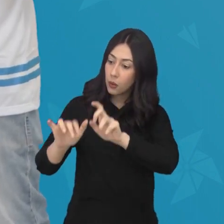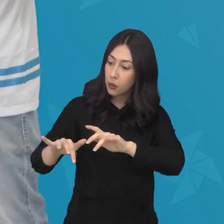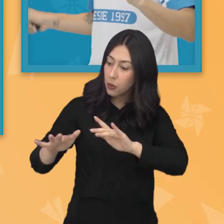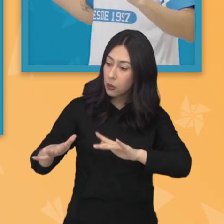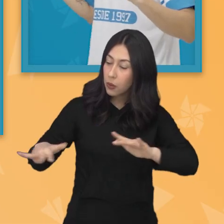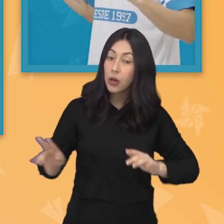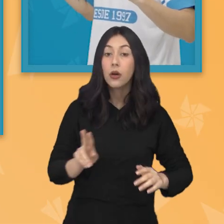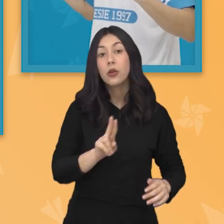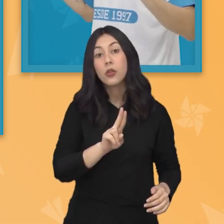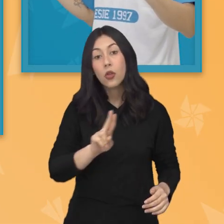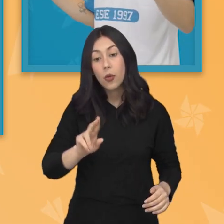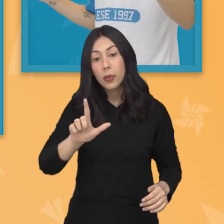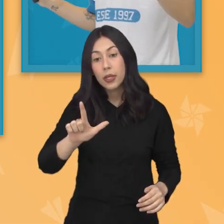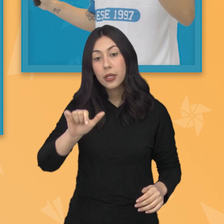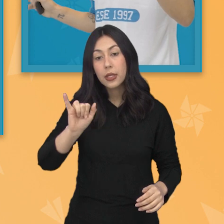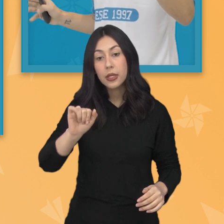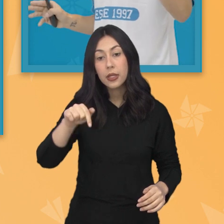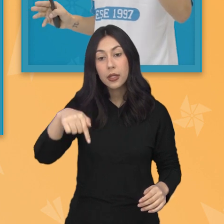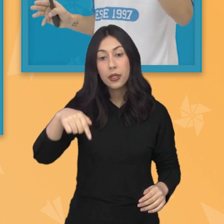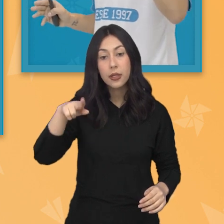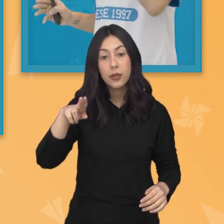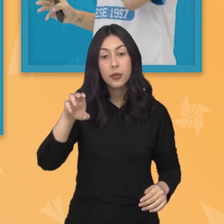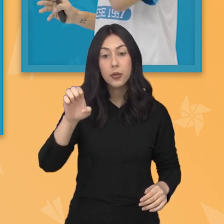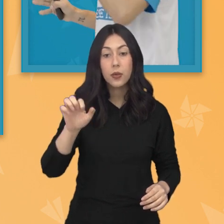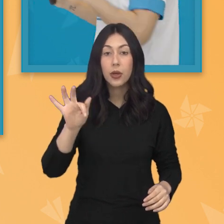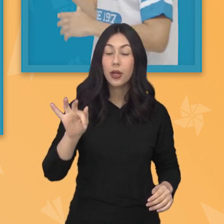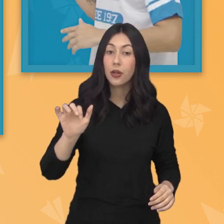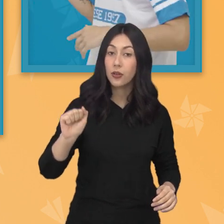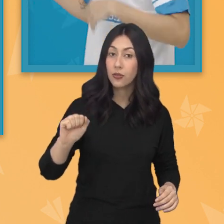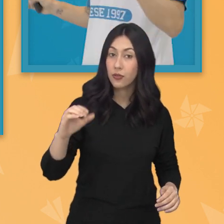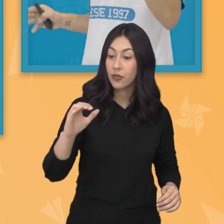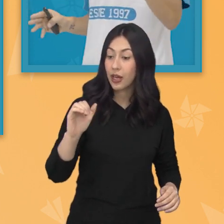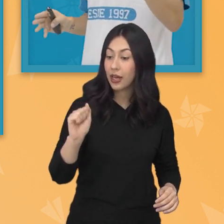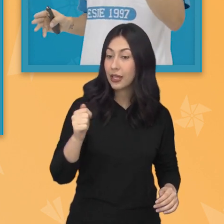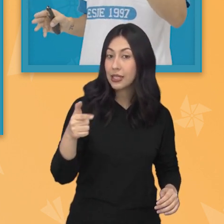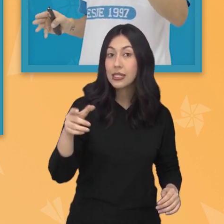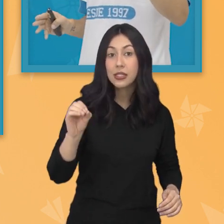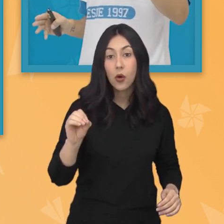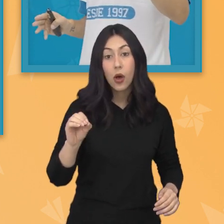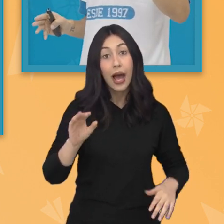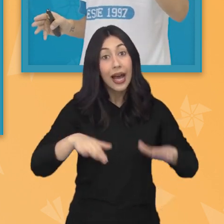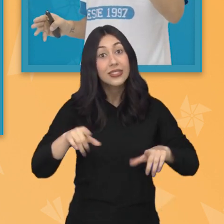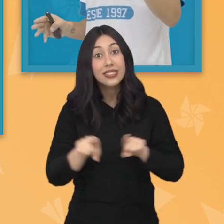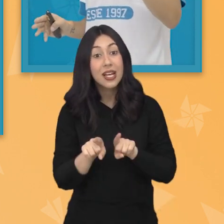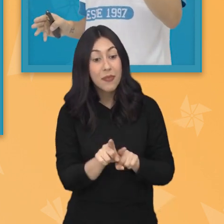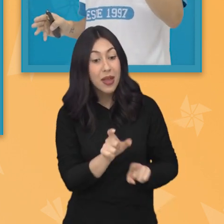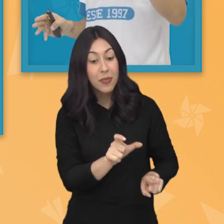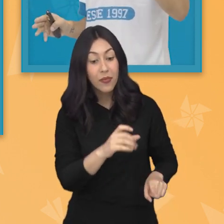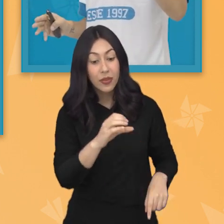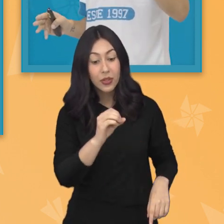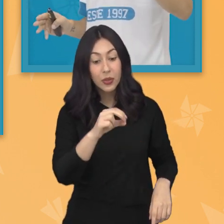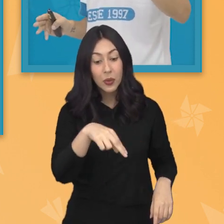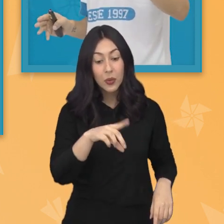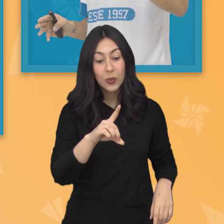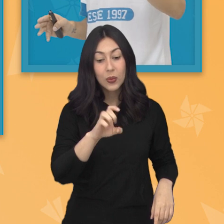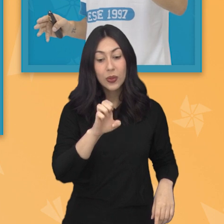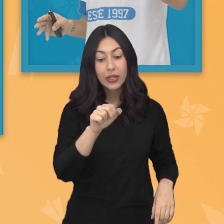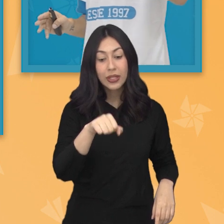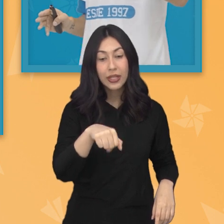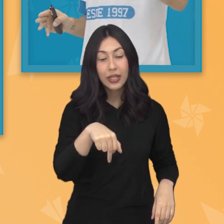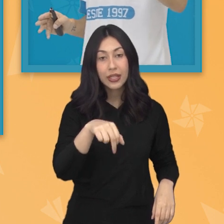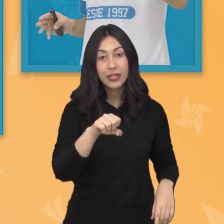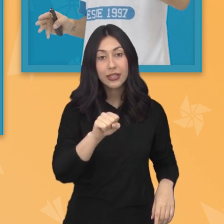liquefação. Liquefação, líquido, tentem pensar nisso. Alguns lugares vocês podem achar também como condensação, então se